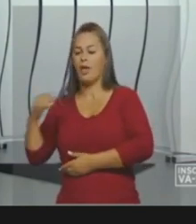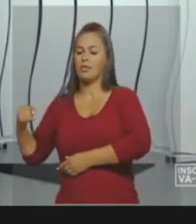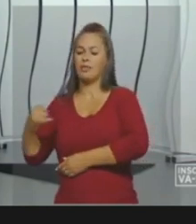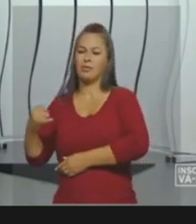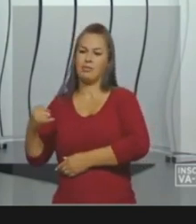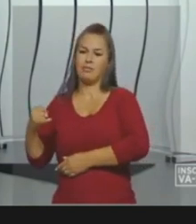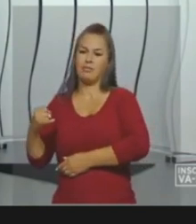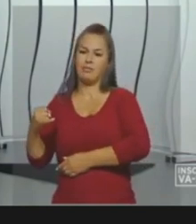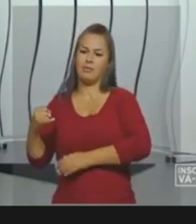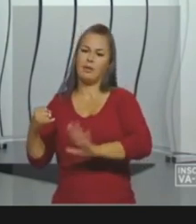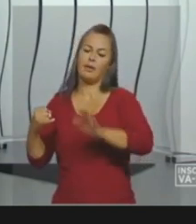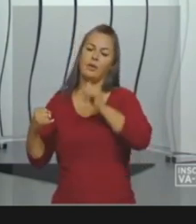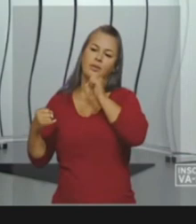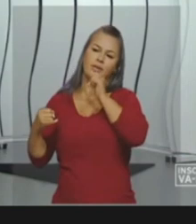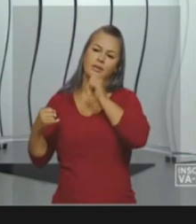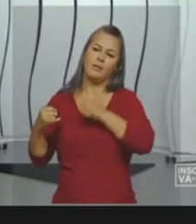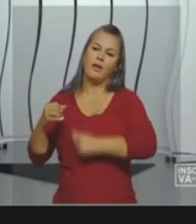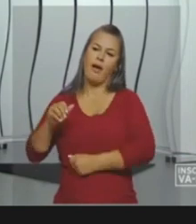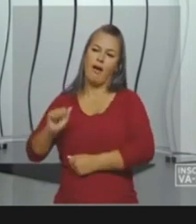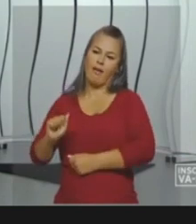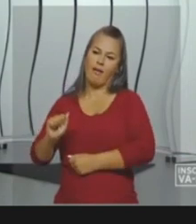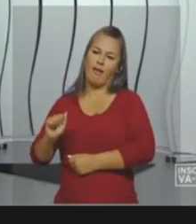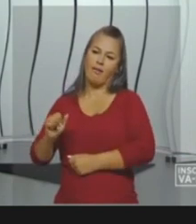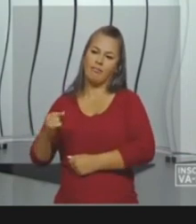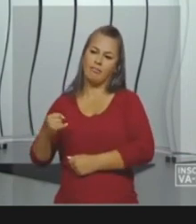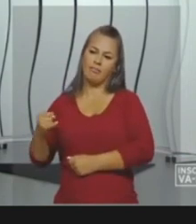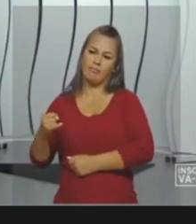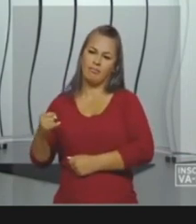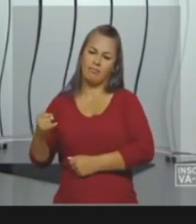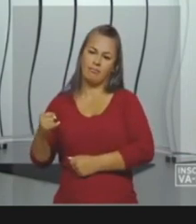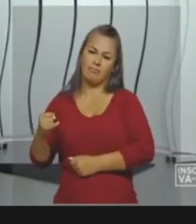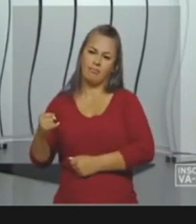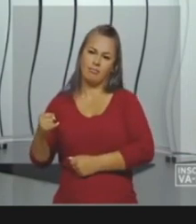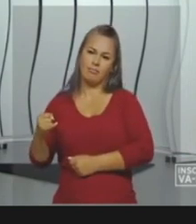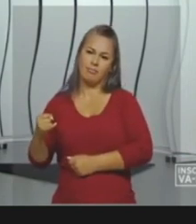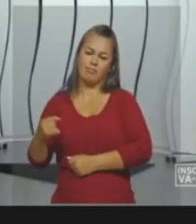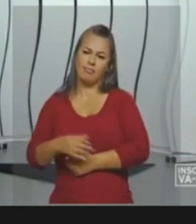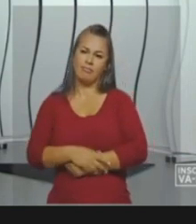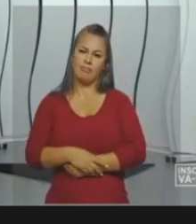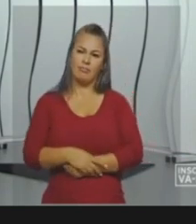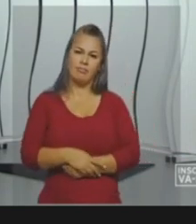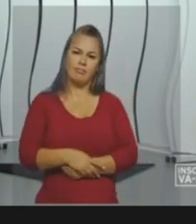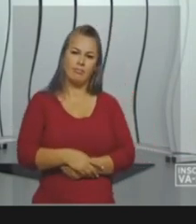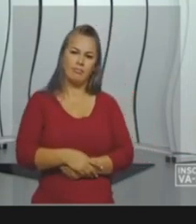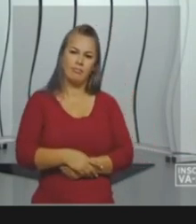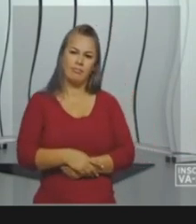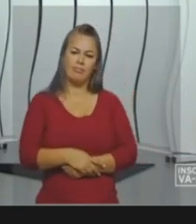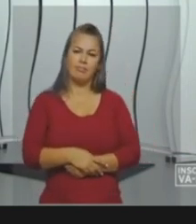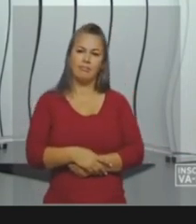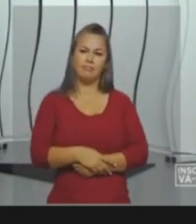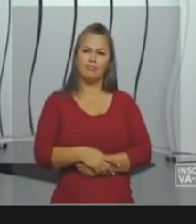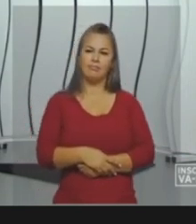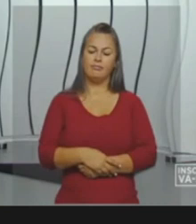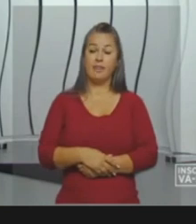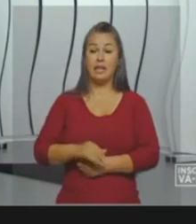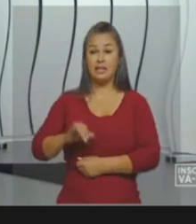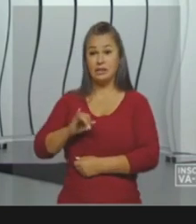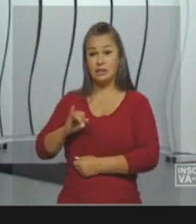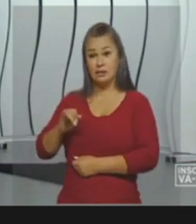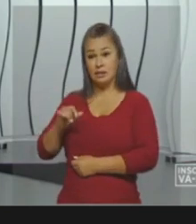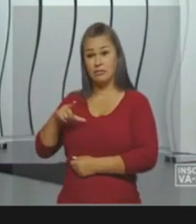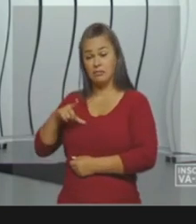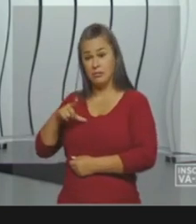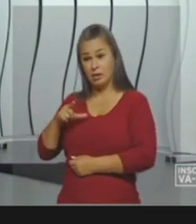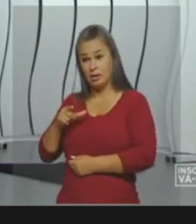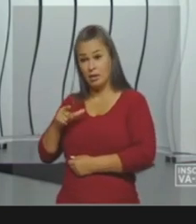também a bolinha? Essa cor não ficou legal não. Vou colocar de branco, tá? Se ela tiver também a bolinha, que é o mesmo